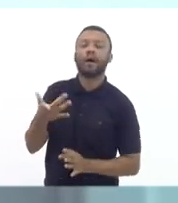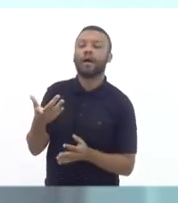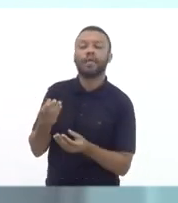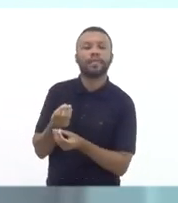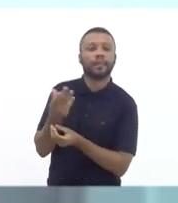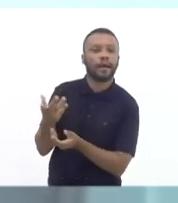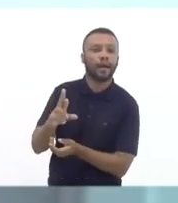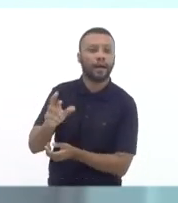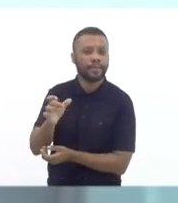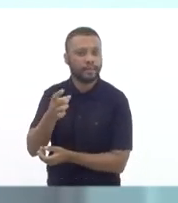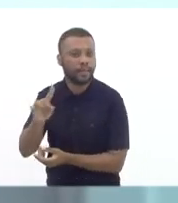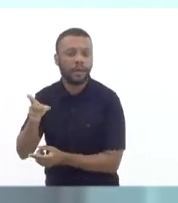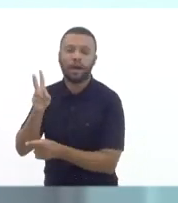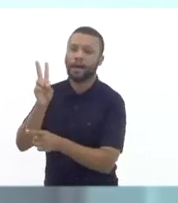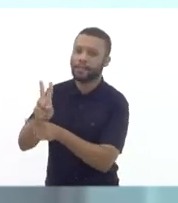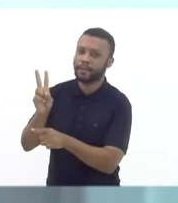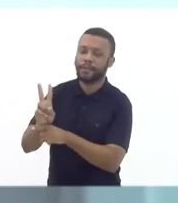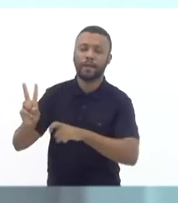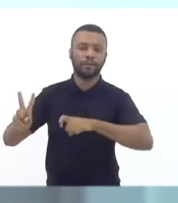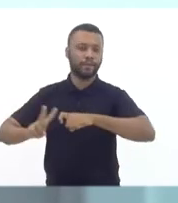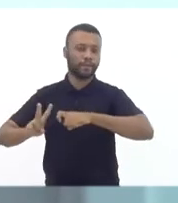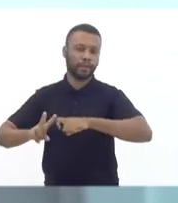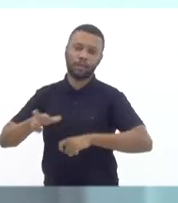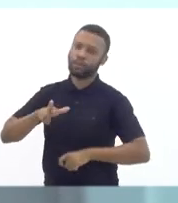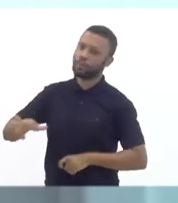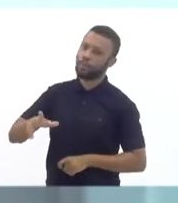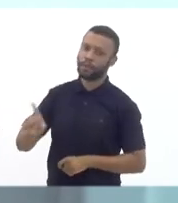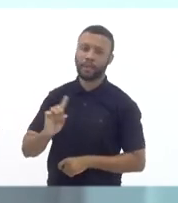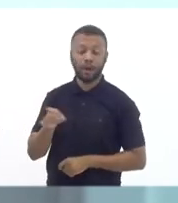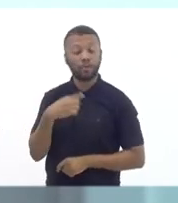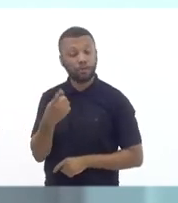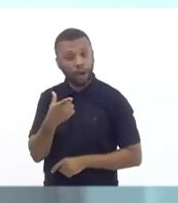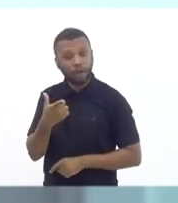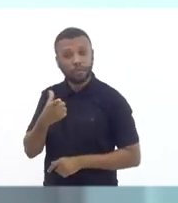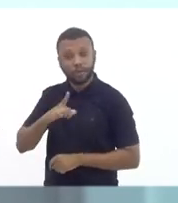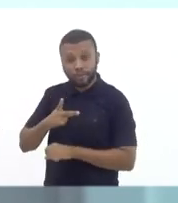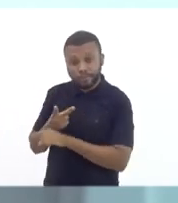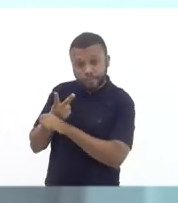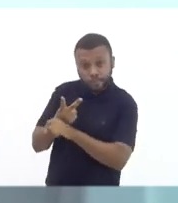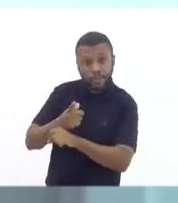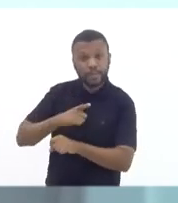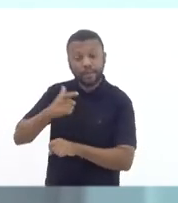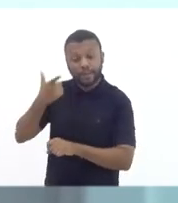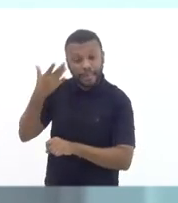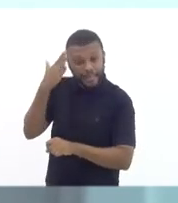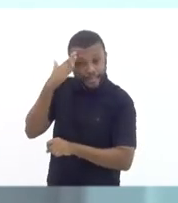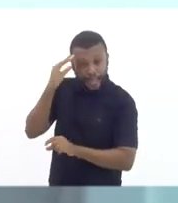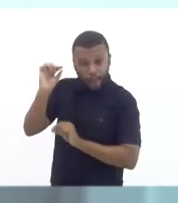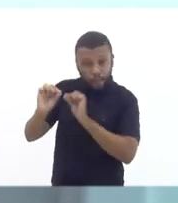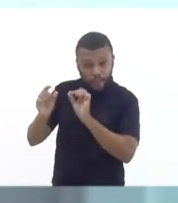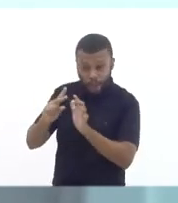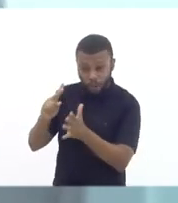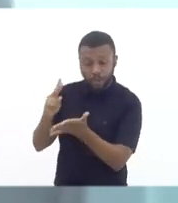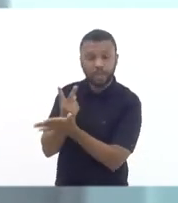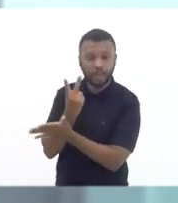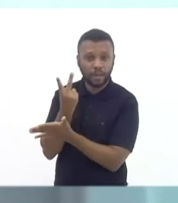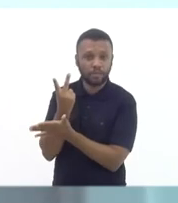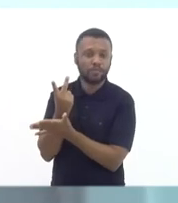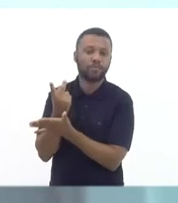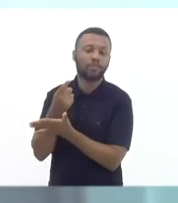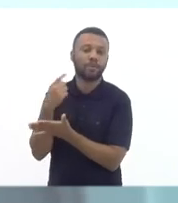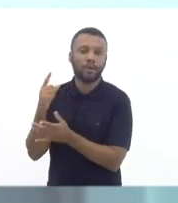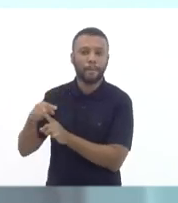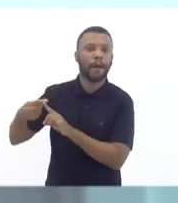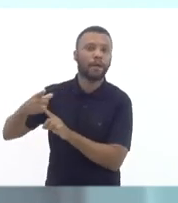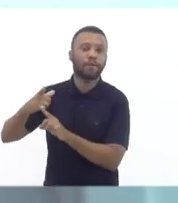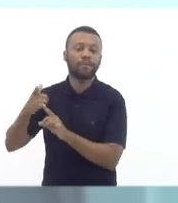o atendimento veterinário. E lá eu sempre tenho procurado, quando a gente tem consciência, ciência do que está acontecendo, além de tudo isso, eu faço contato